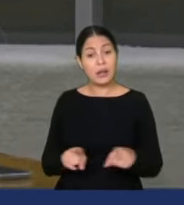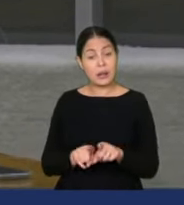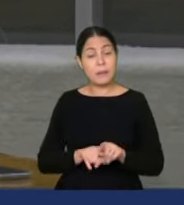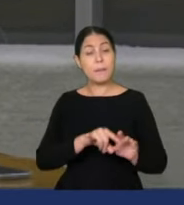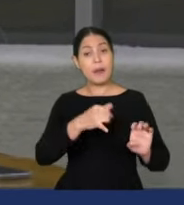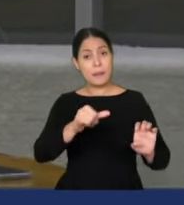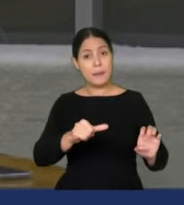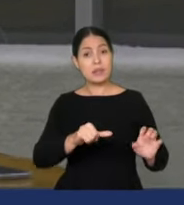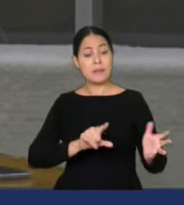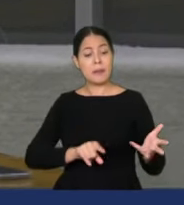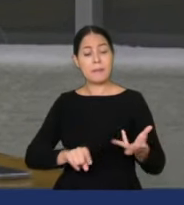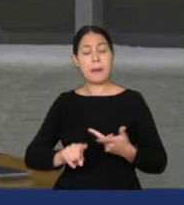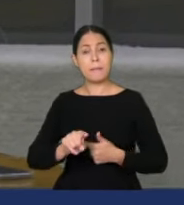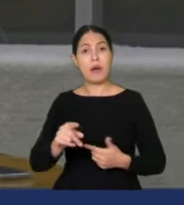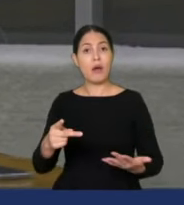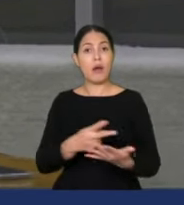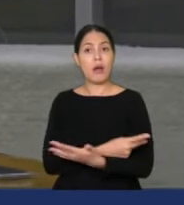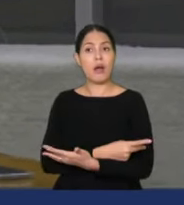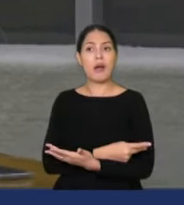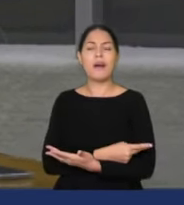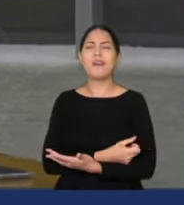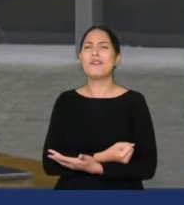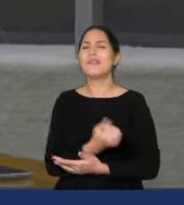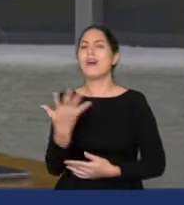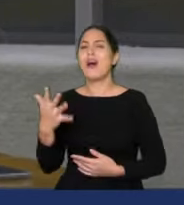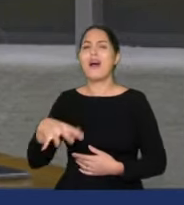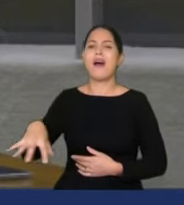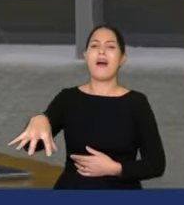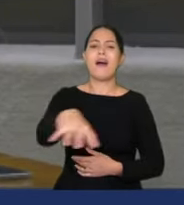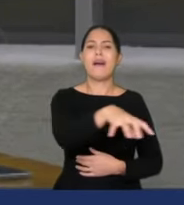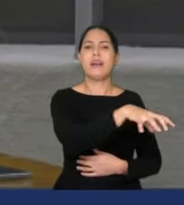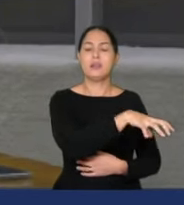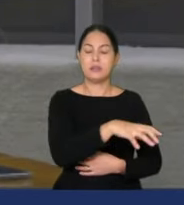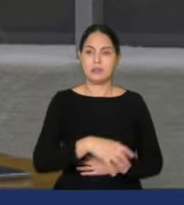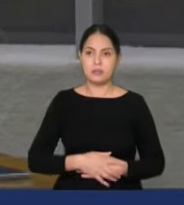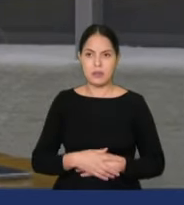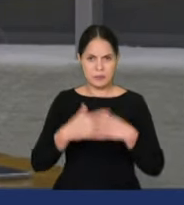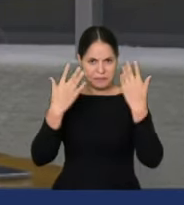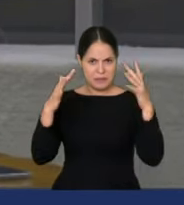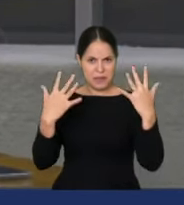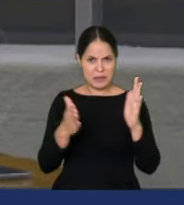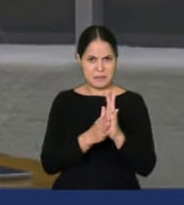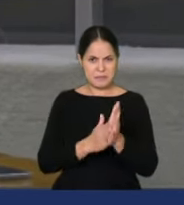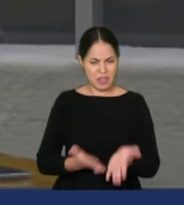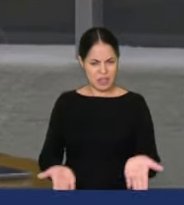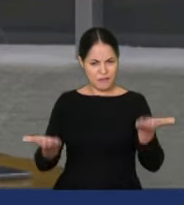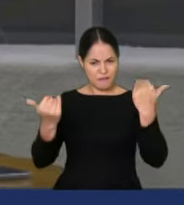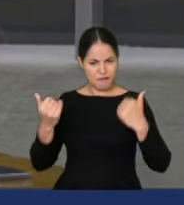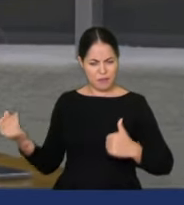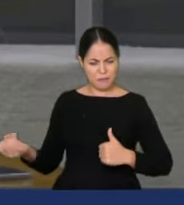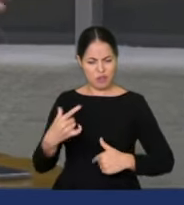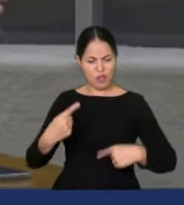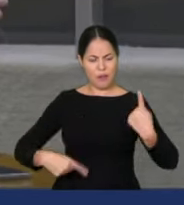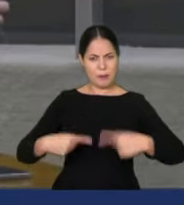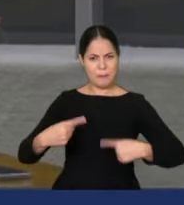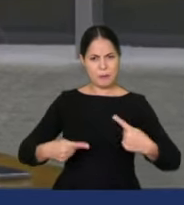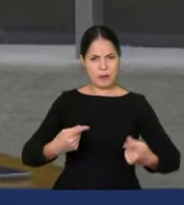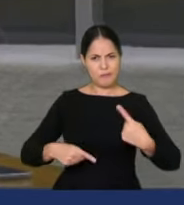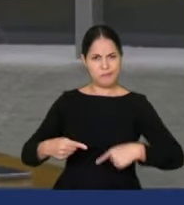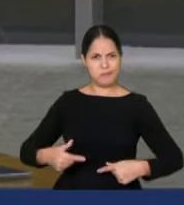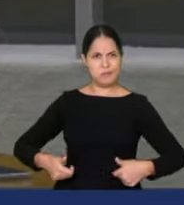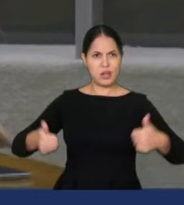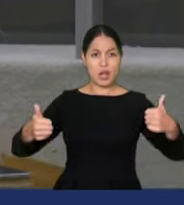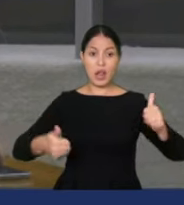reformas de desmonte que eles fizeram em várias áreas. Parabéns, vamos construir políticas novas e dizer, esse modelo